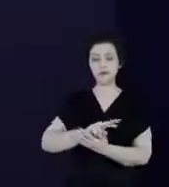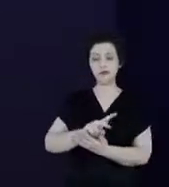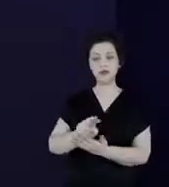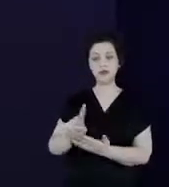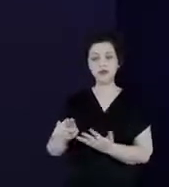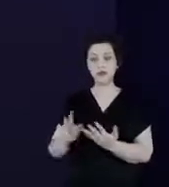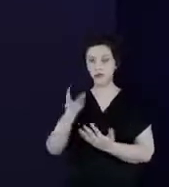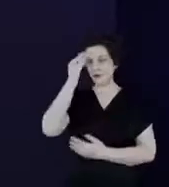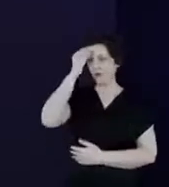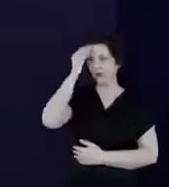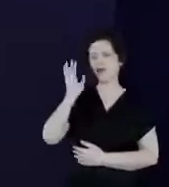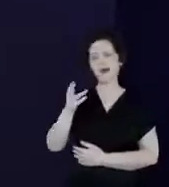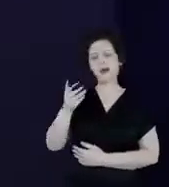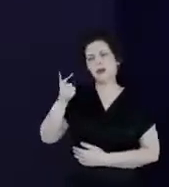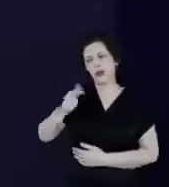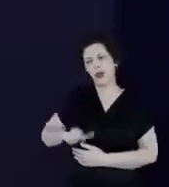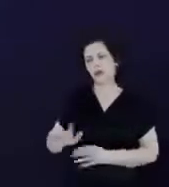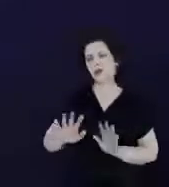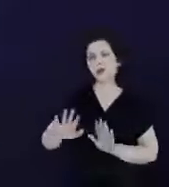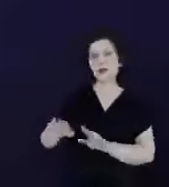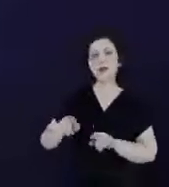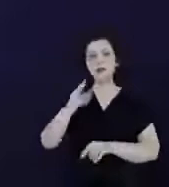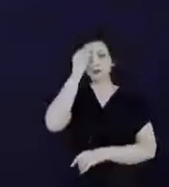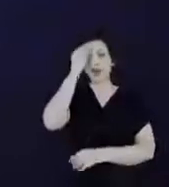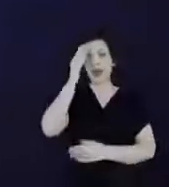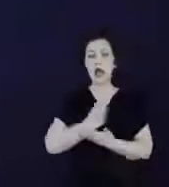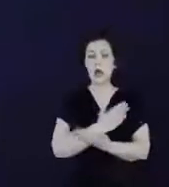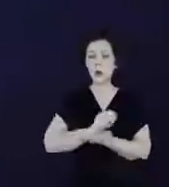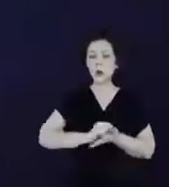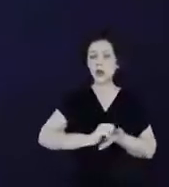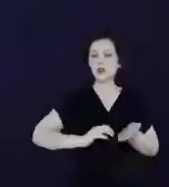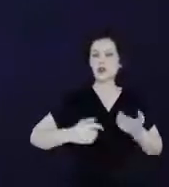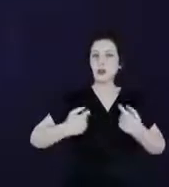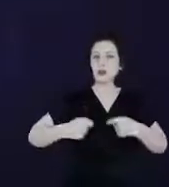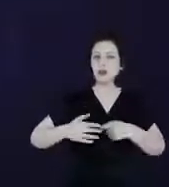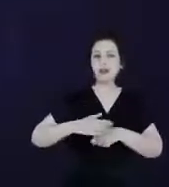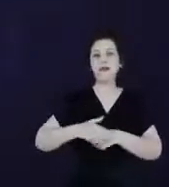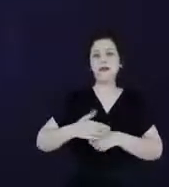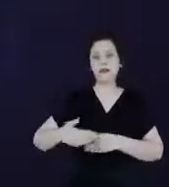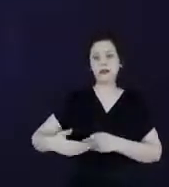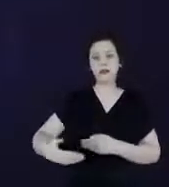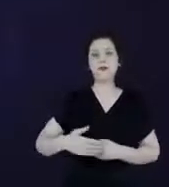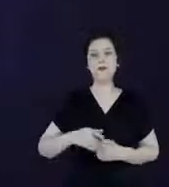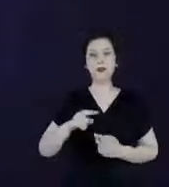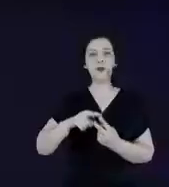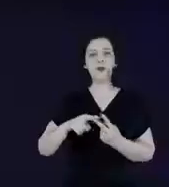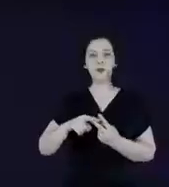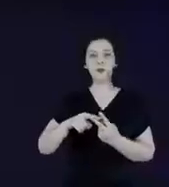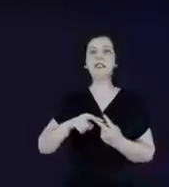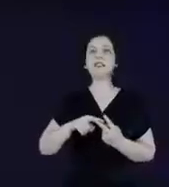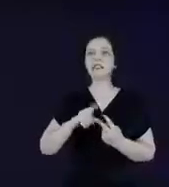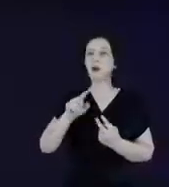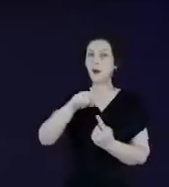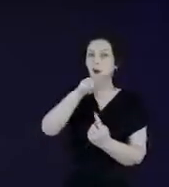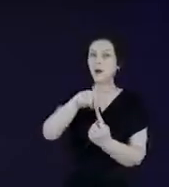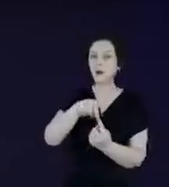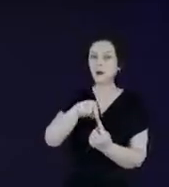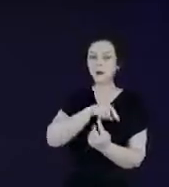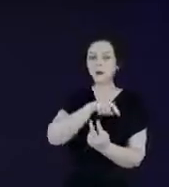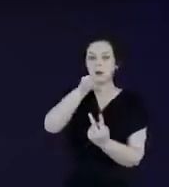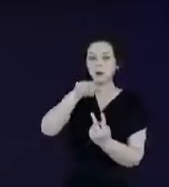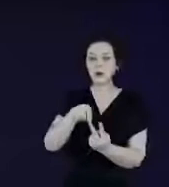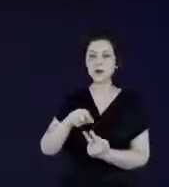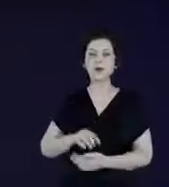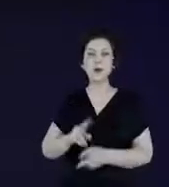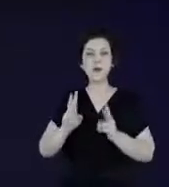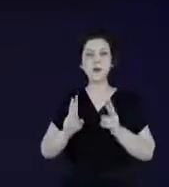Eu não vou repetir aqui. Mas também ficaram algumas tarefas para serem feitas. Vou falar de duas delas aqui. O mesmo exemplo de governança que nós